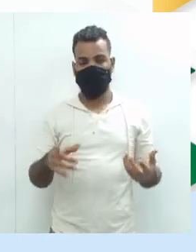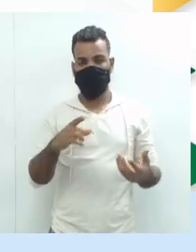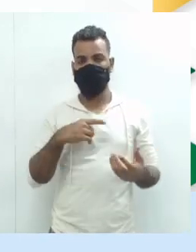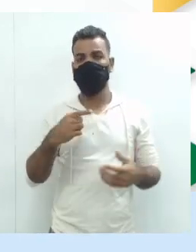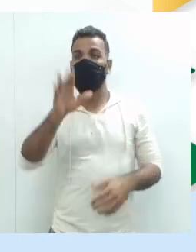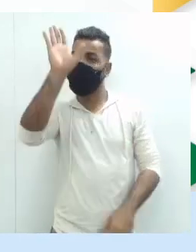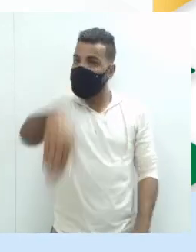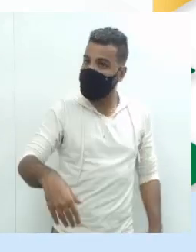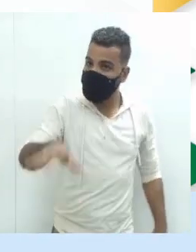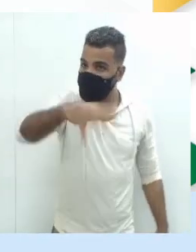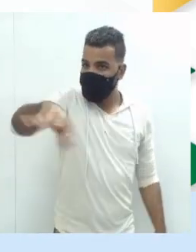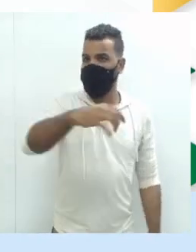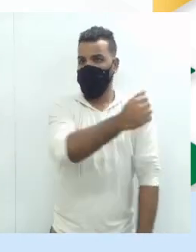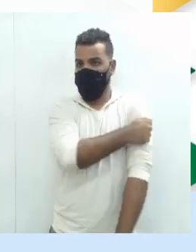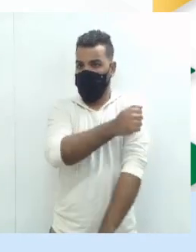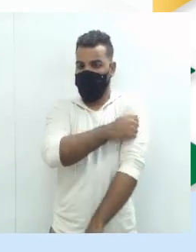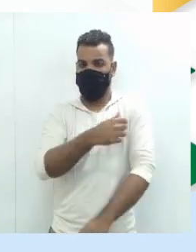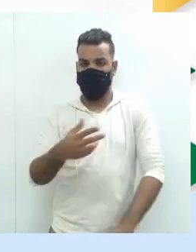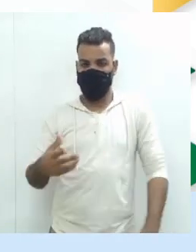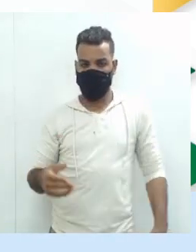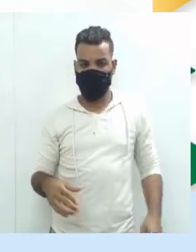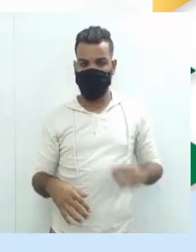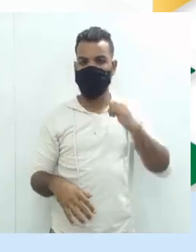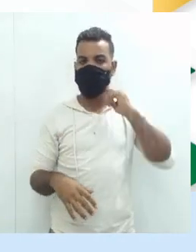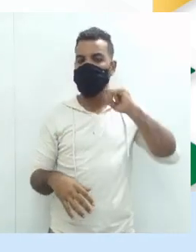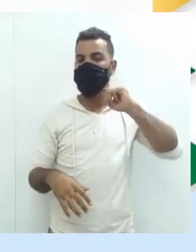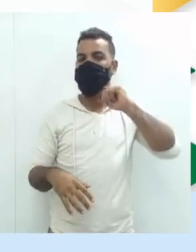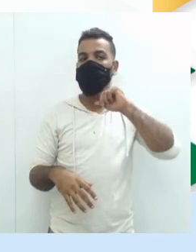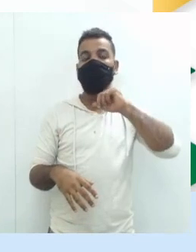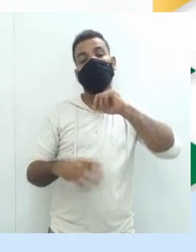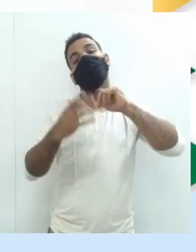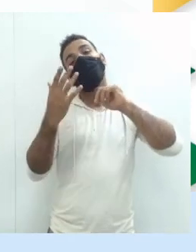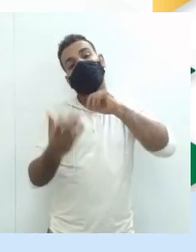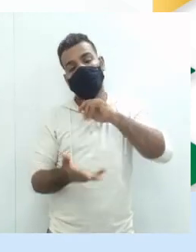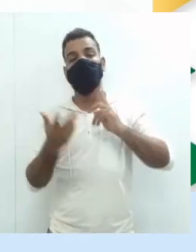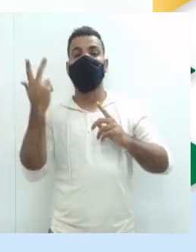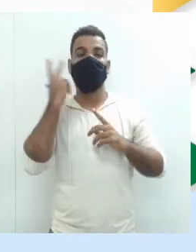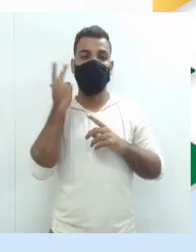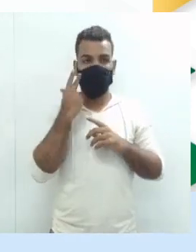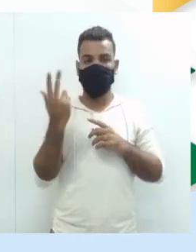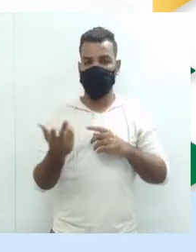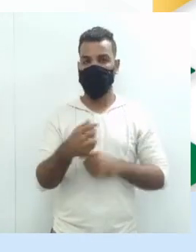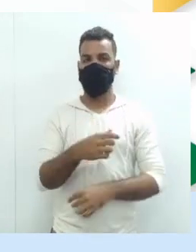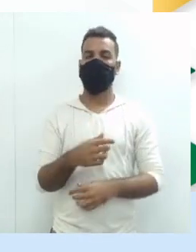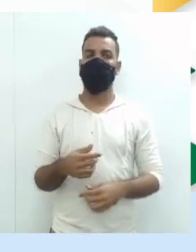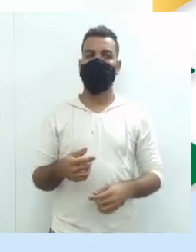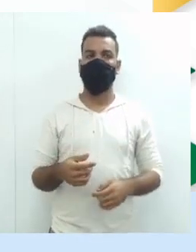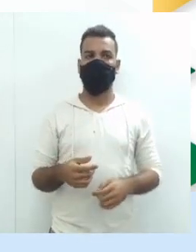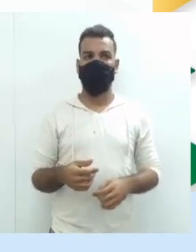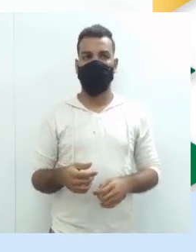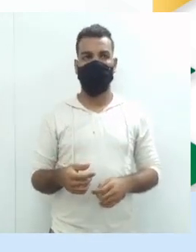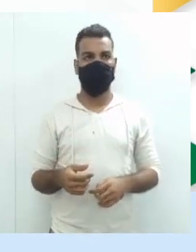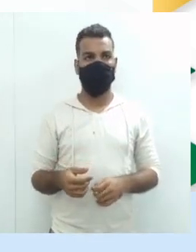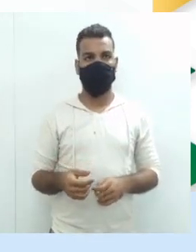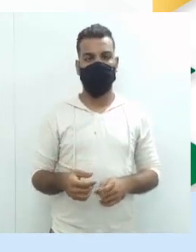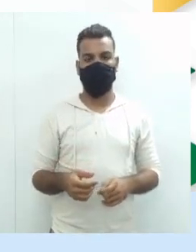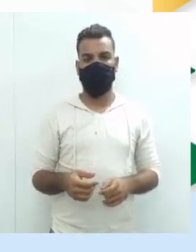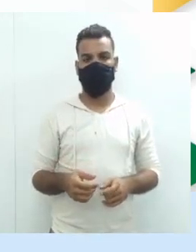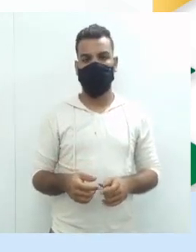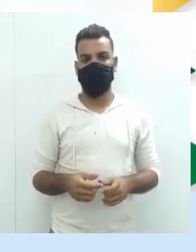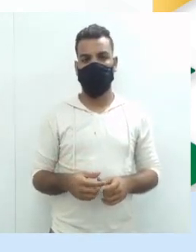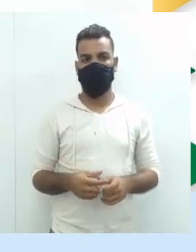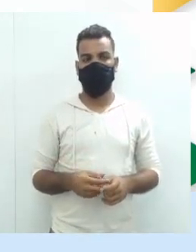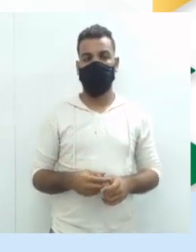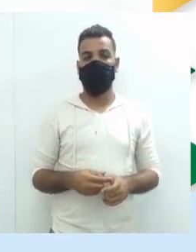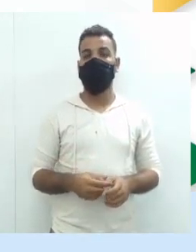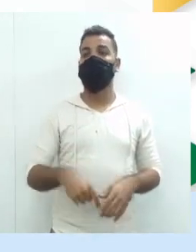os estudantes. Então, nos textos publicitários é muito comum também o uso de vocativos. Exemplo, vejam